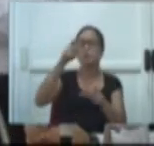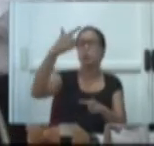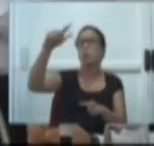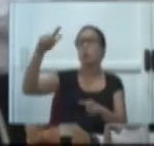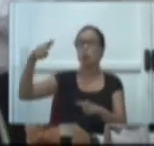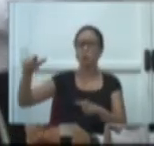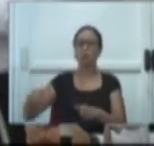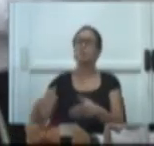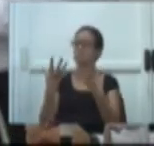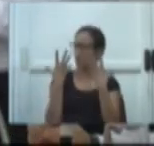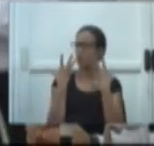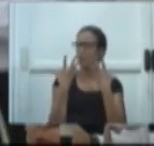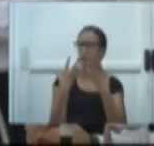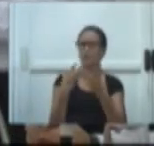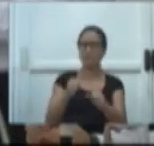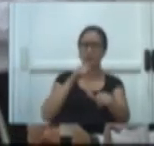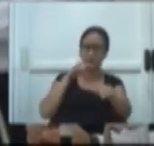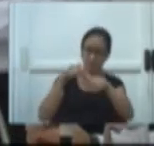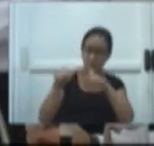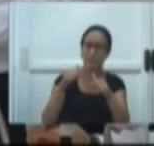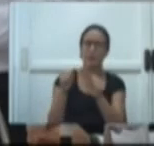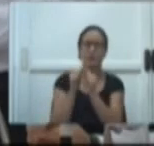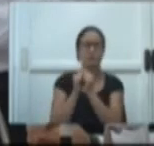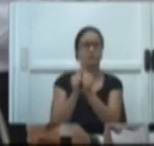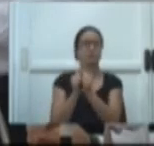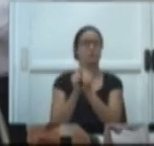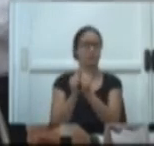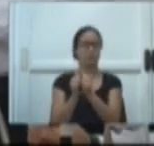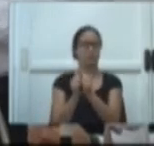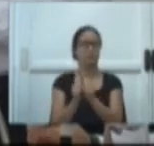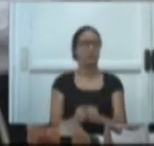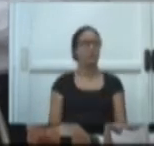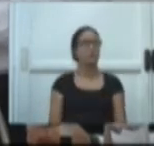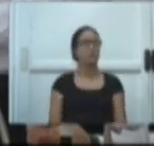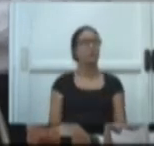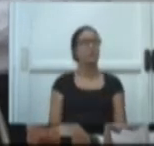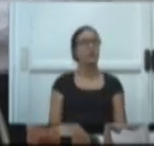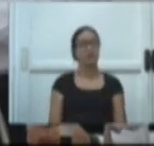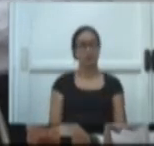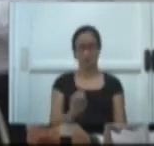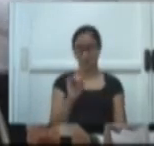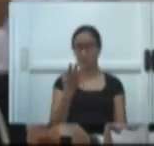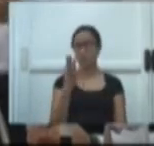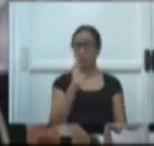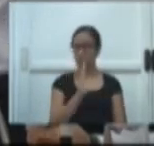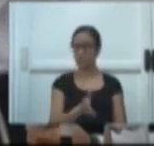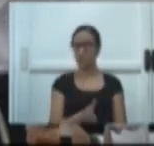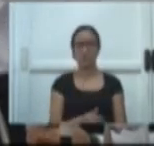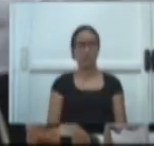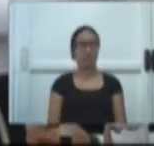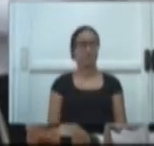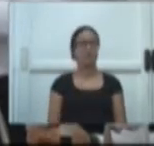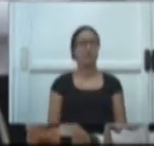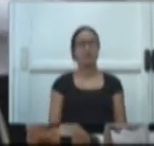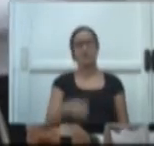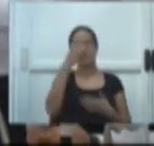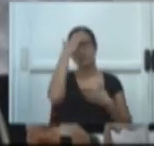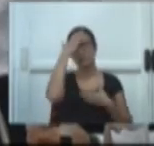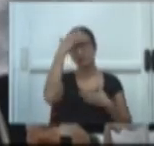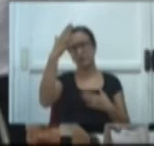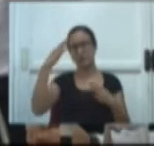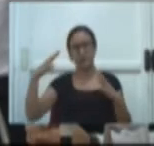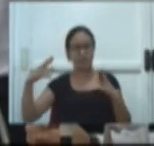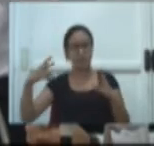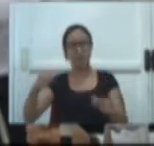assumindo, como tem acontecido, né, graças a Deus, essas frentes de trabalho. Agradeço a todos, agradeço a Rita,